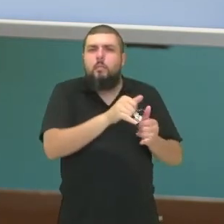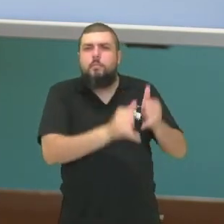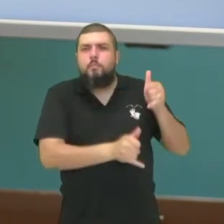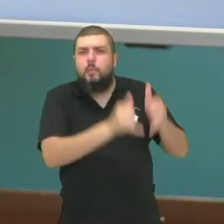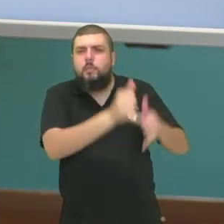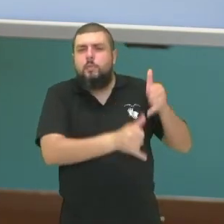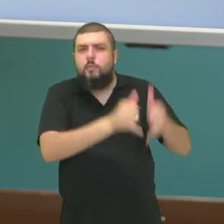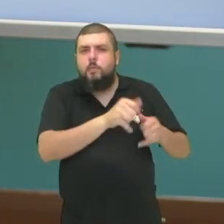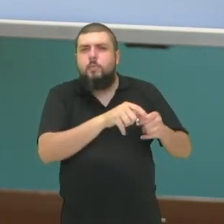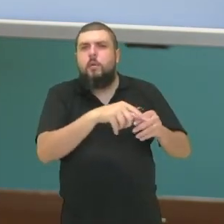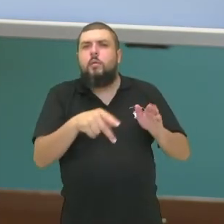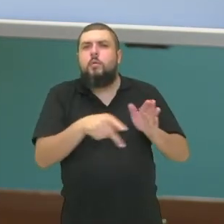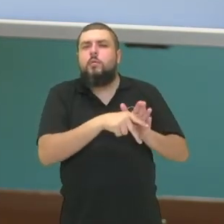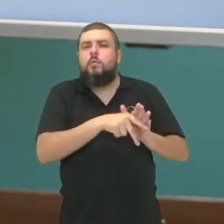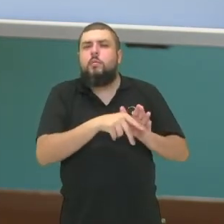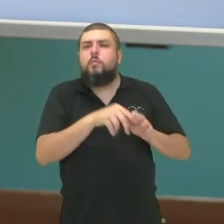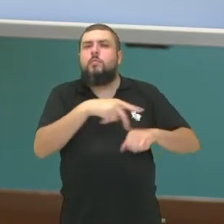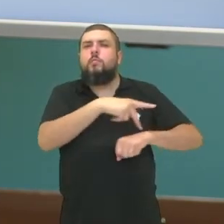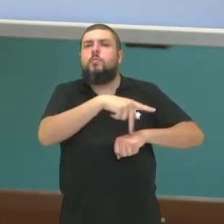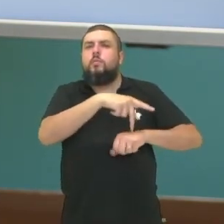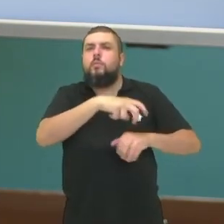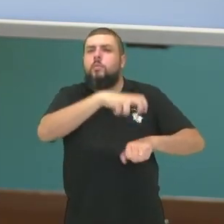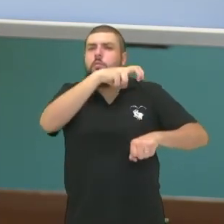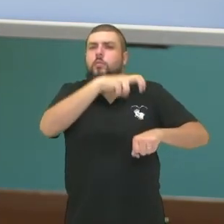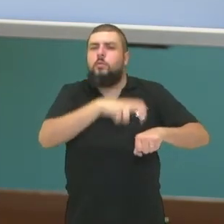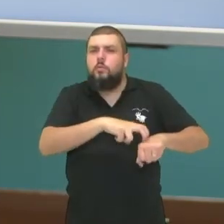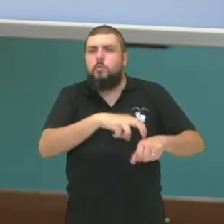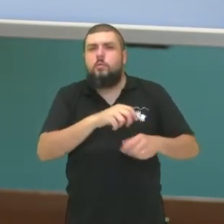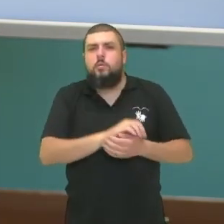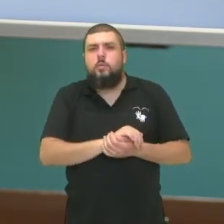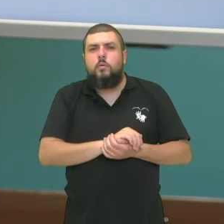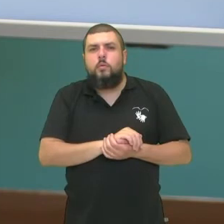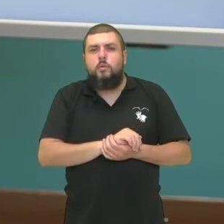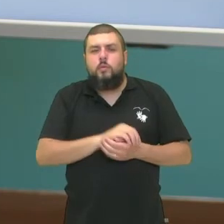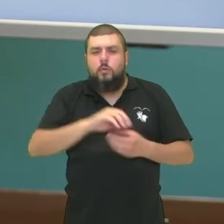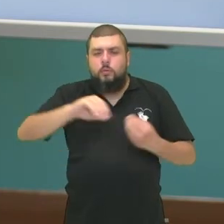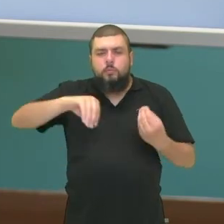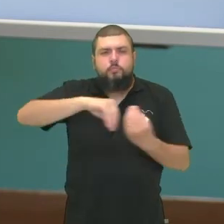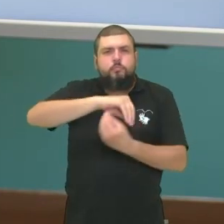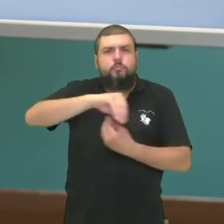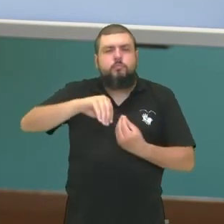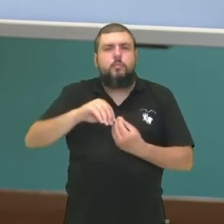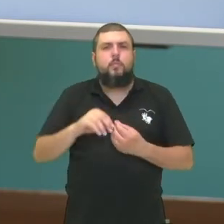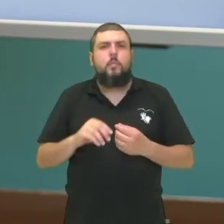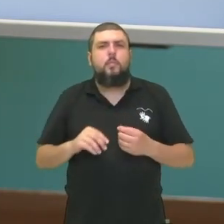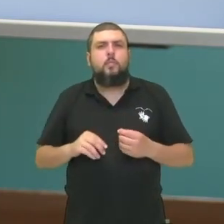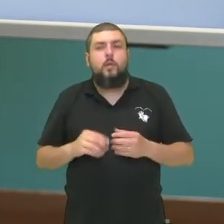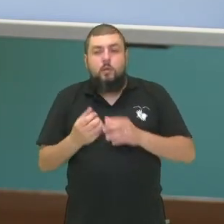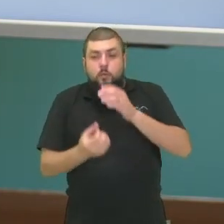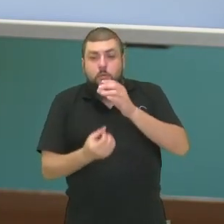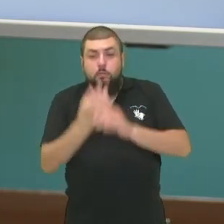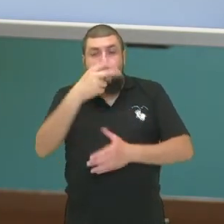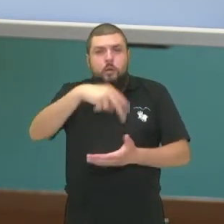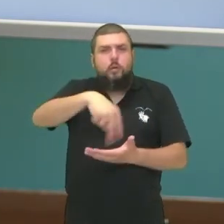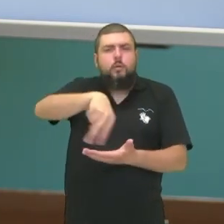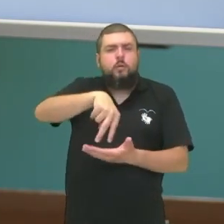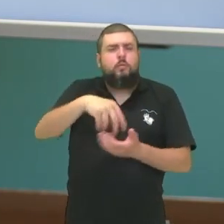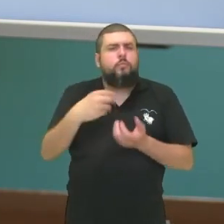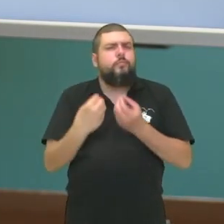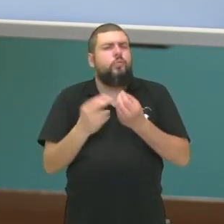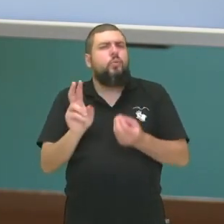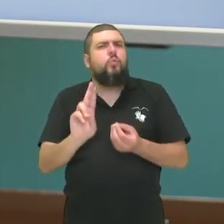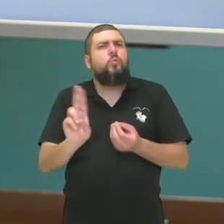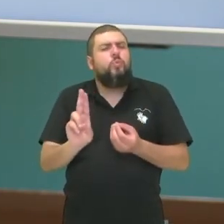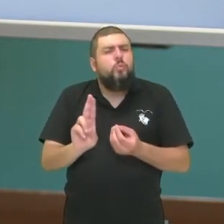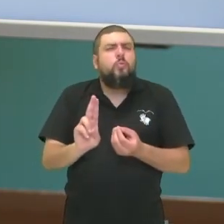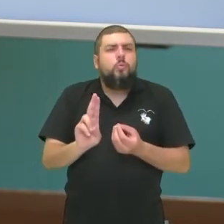Essa mistura deu um novo ritmo. Como eles não tinham muito um nome para dar para aquilo, e esse ritmo nasceu